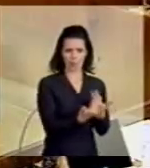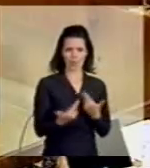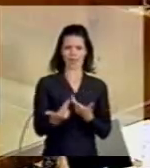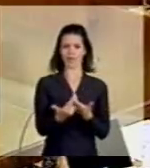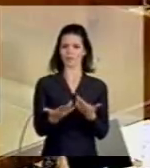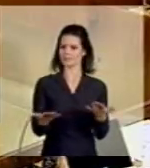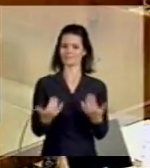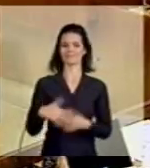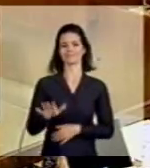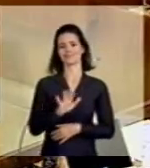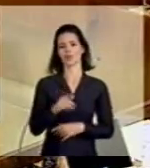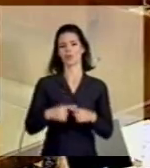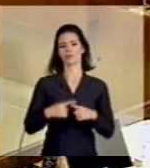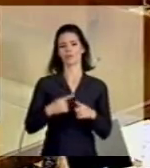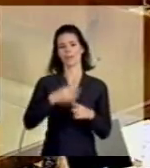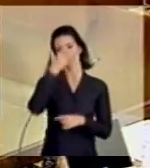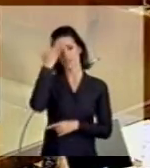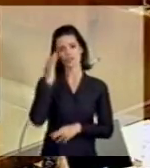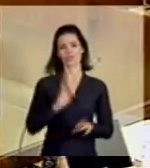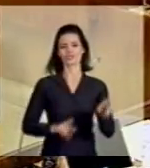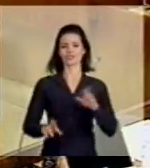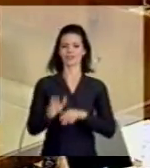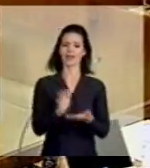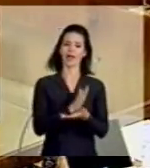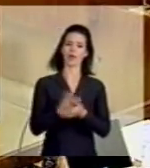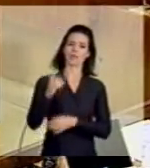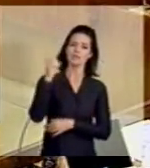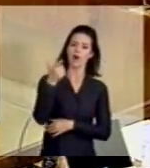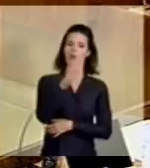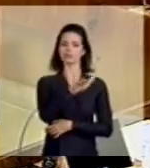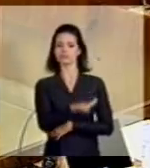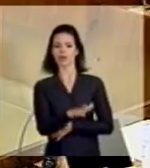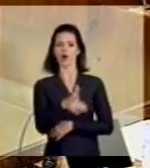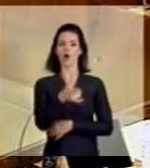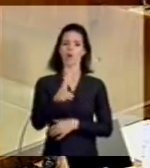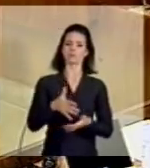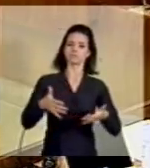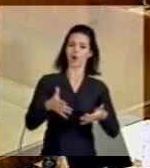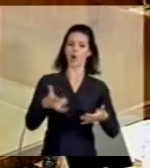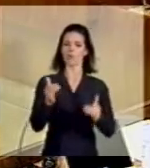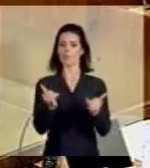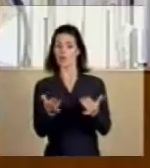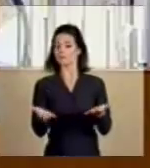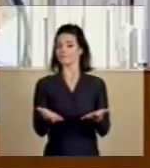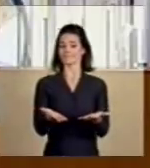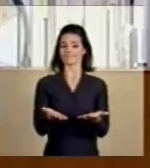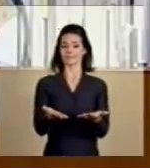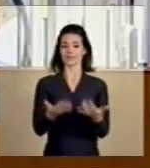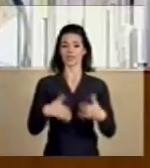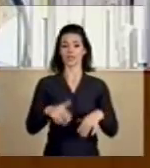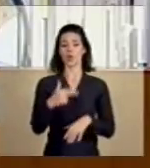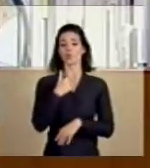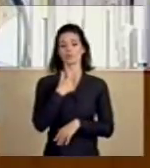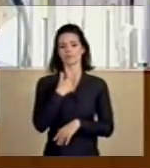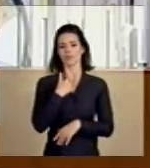aquele único padrão de existência humana. Acho que o princípio da igualdade material há de realizar exatamente isso, e o que o Estado faz